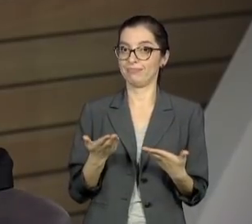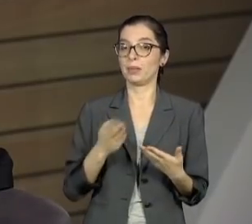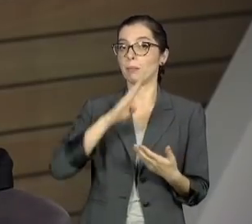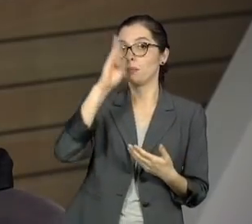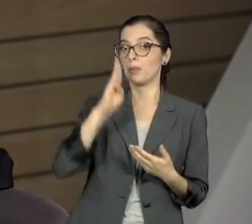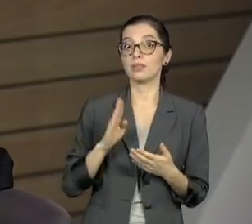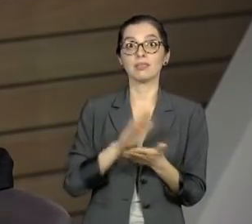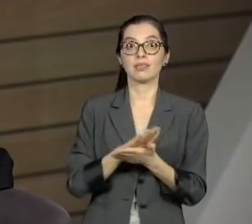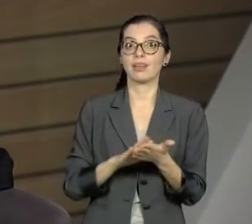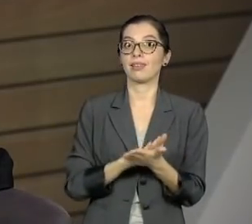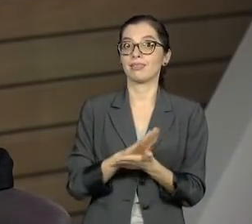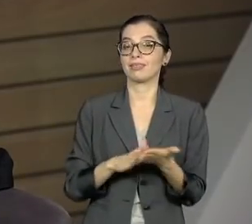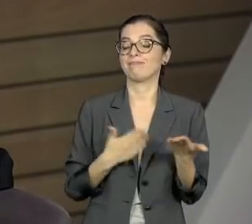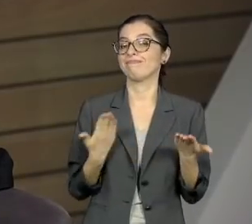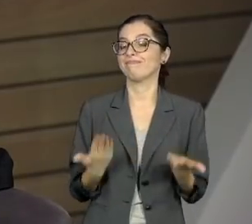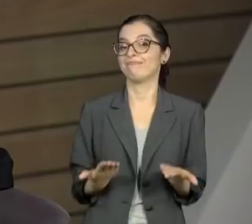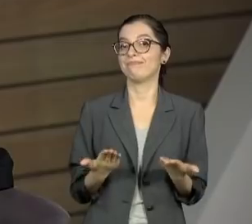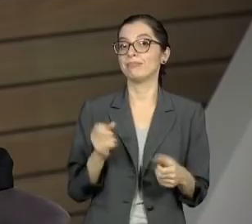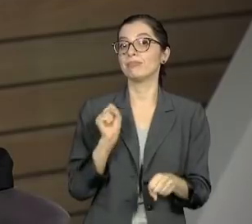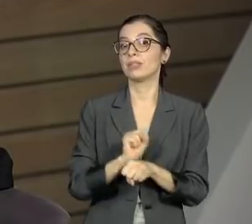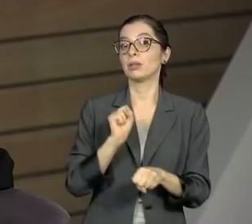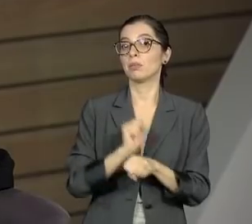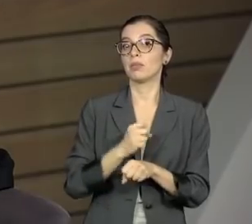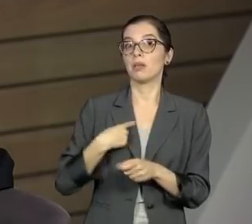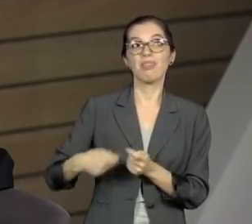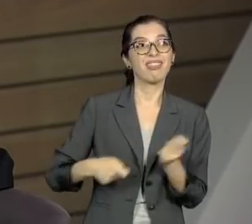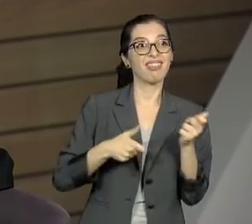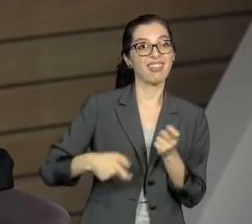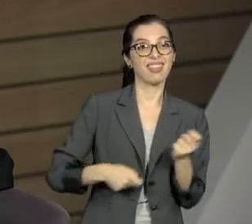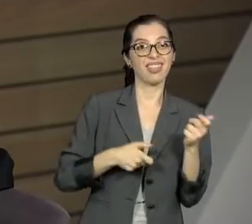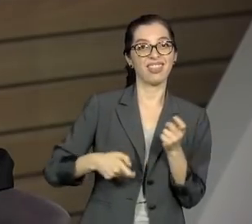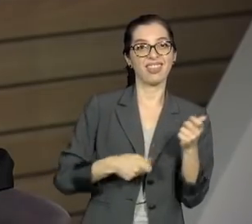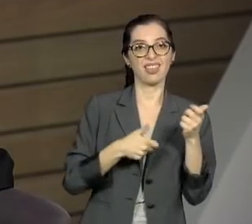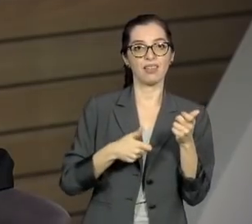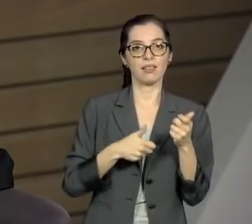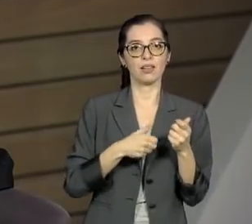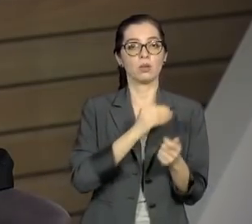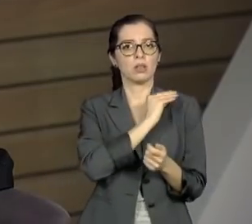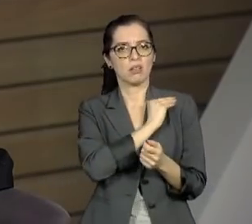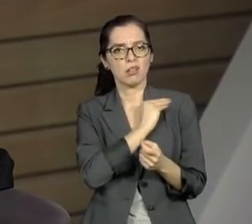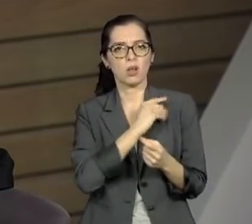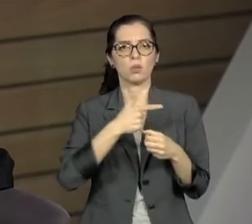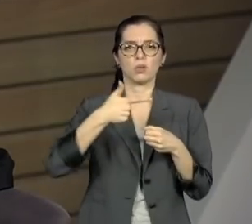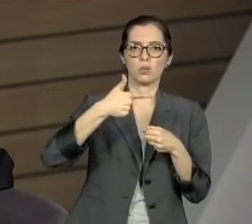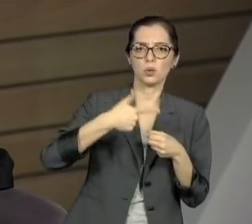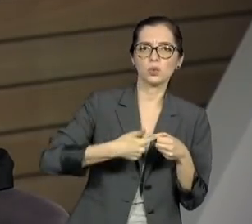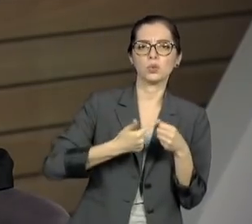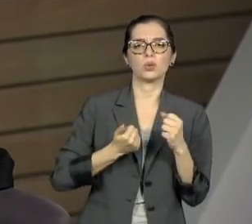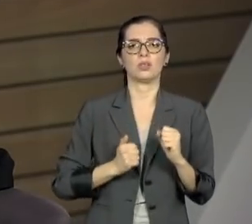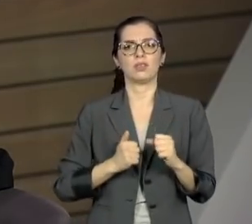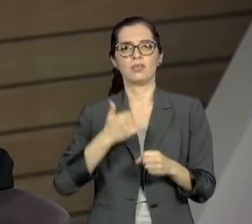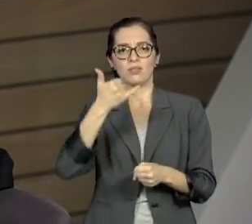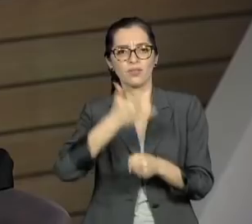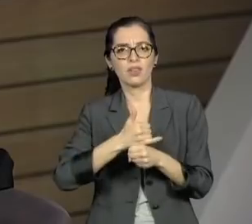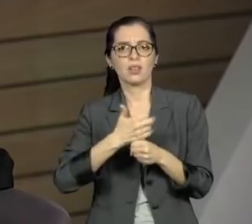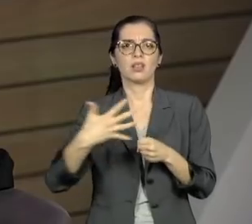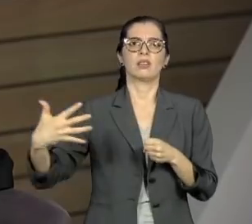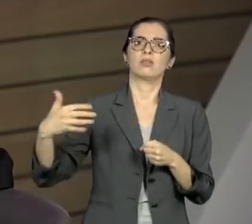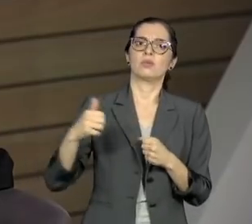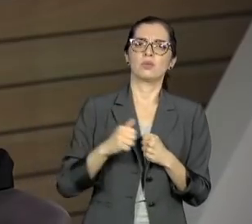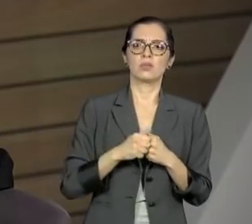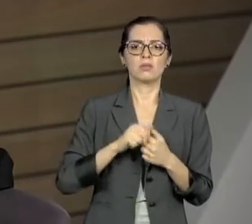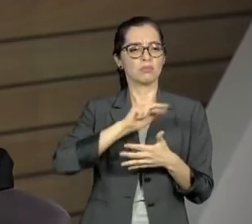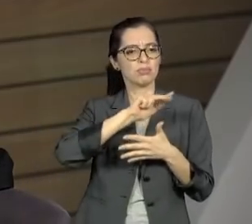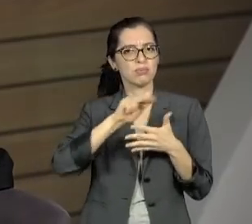enquanto a gente deu benefícios para ele no etanol, a gente sofreu sobretarifa de alumínio e de aço, então a gente não está tendo